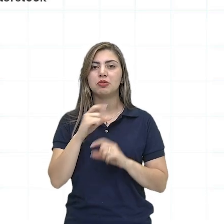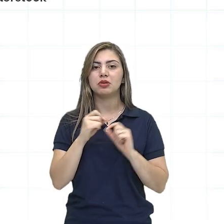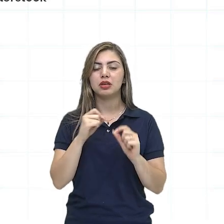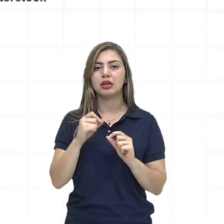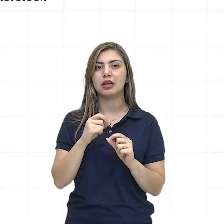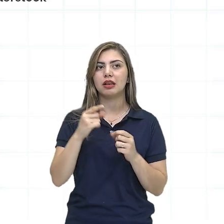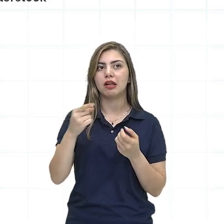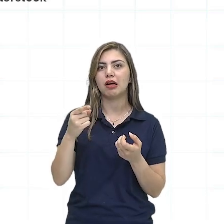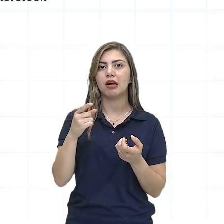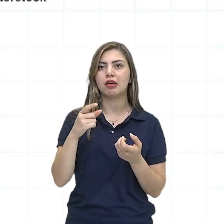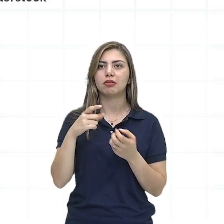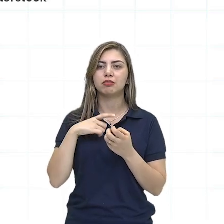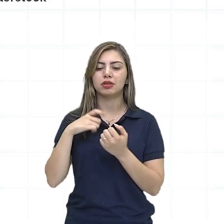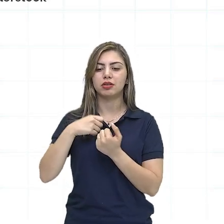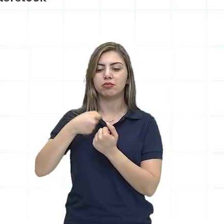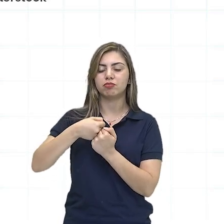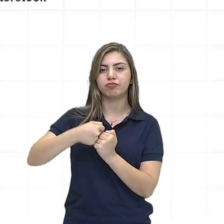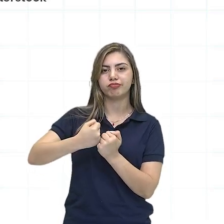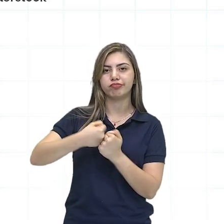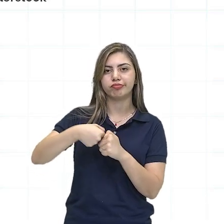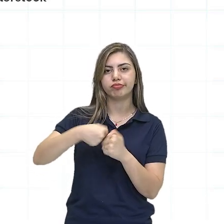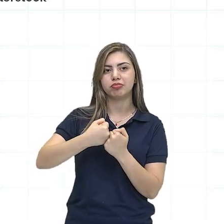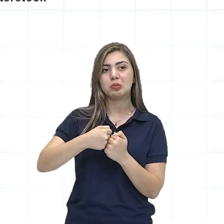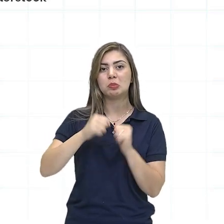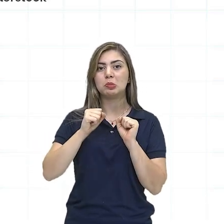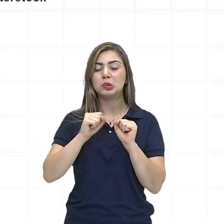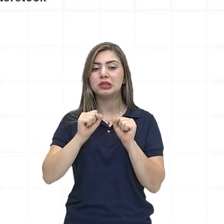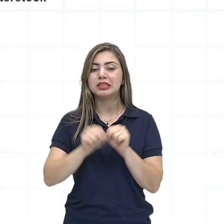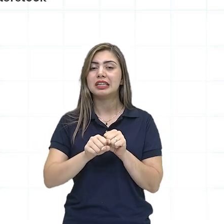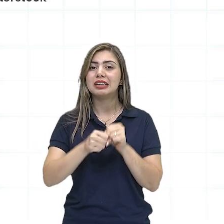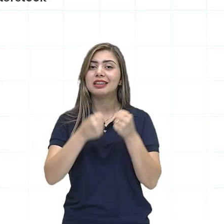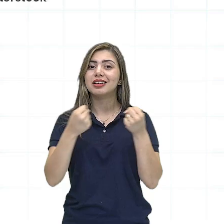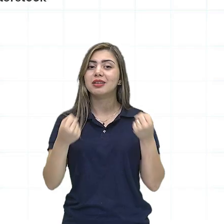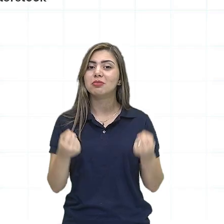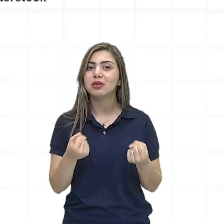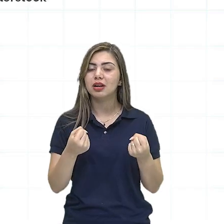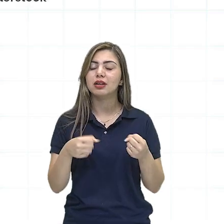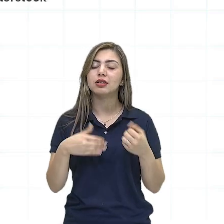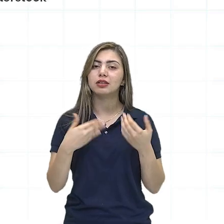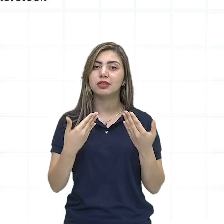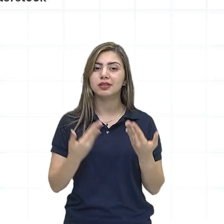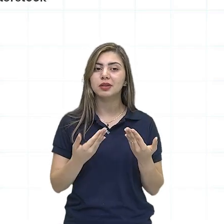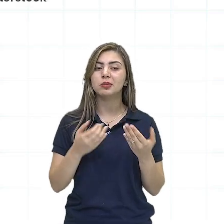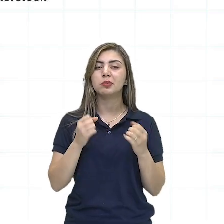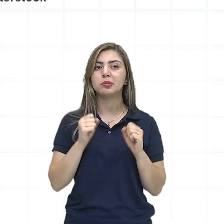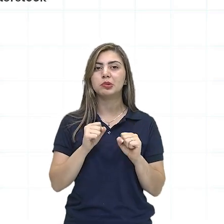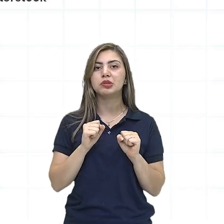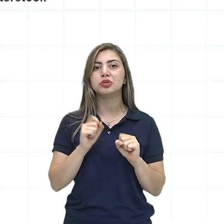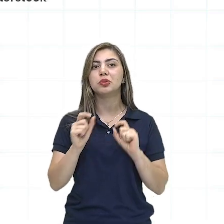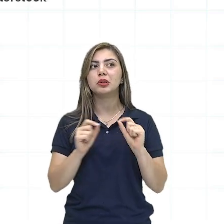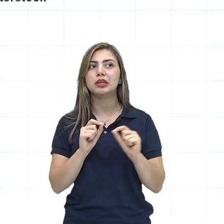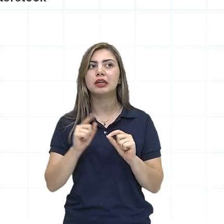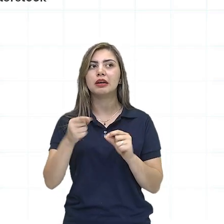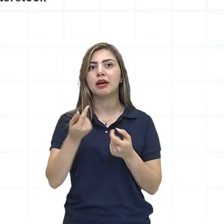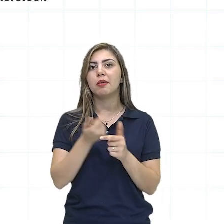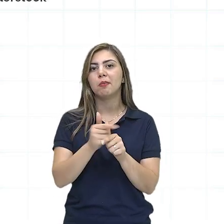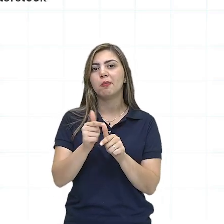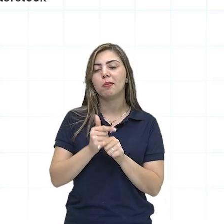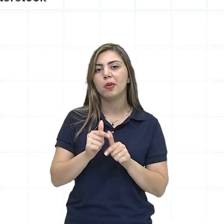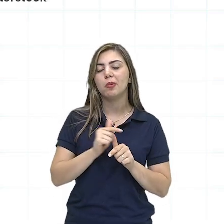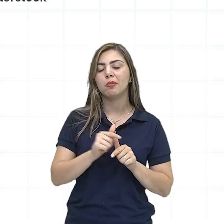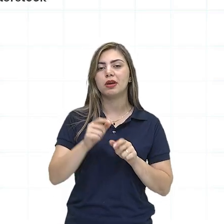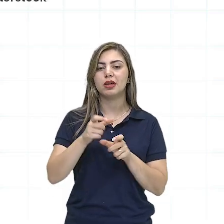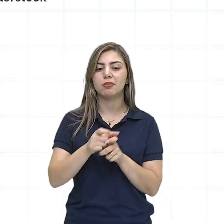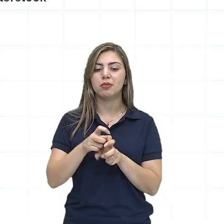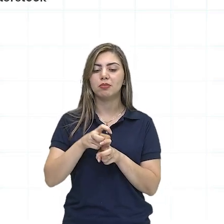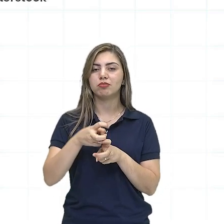as vértebras, né? E aí você poderia ter fratura dessas vértebras e, portanto, poderia machucar a sua coluna e